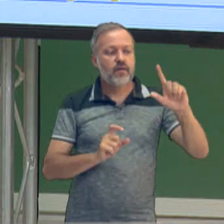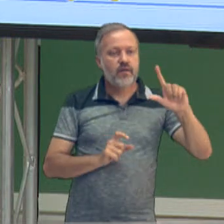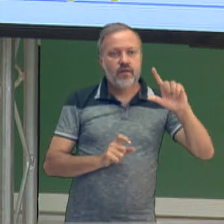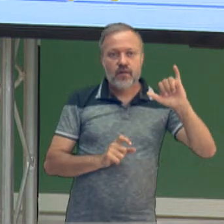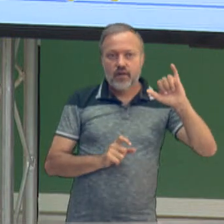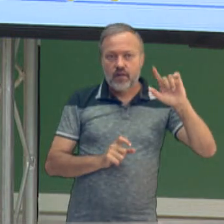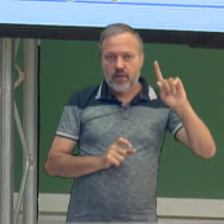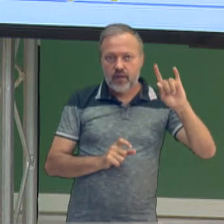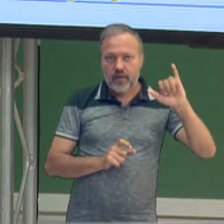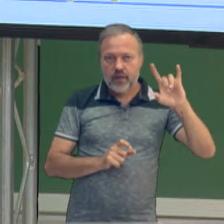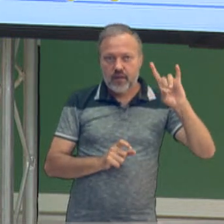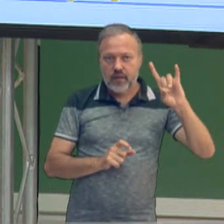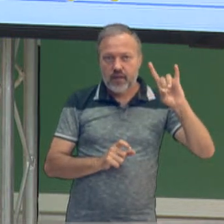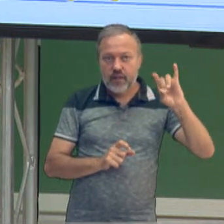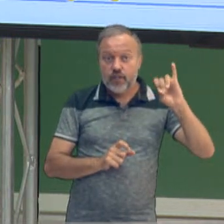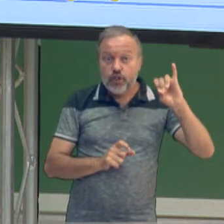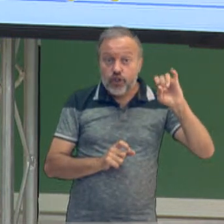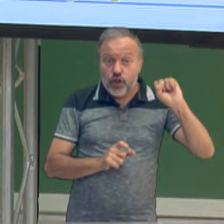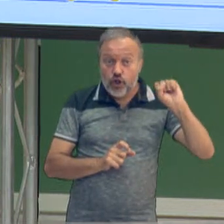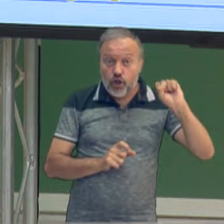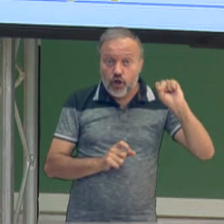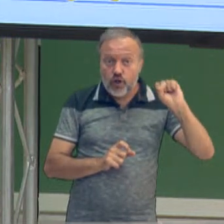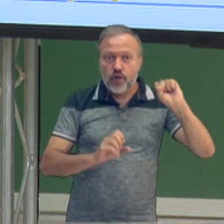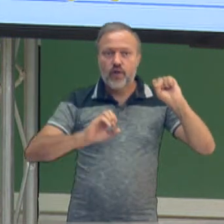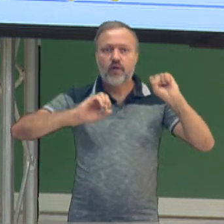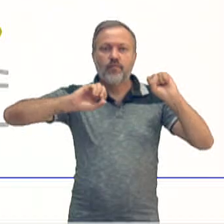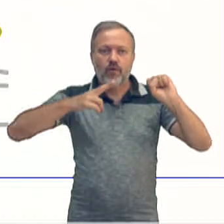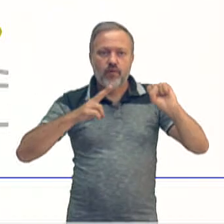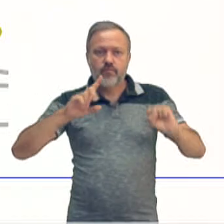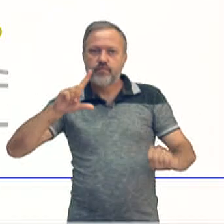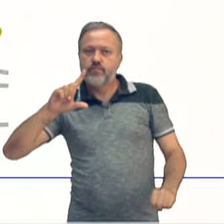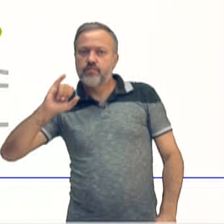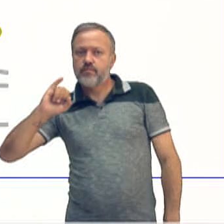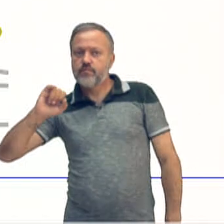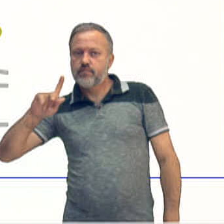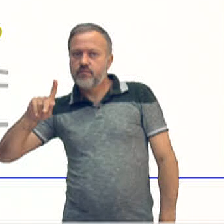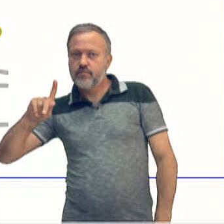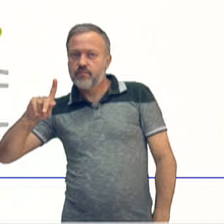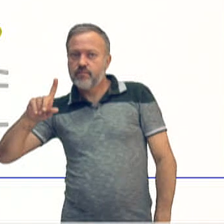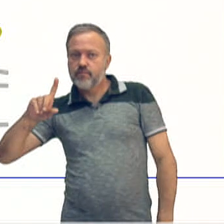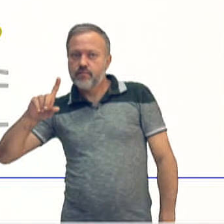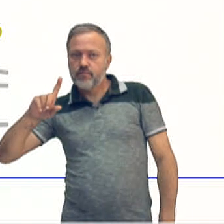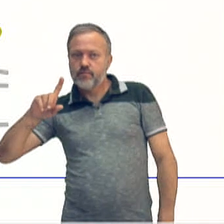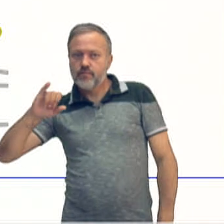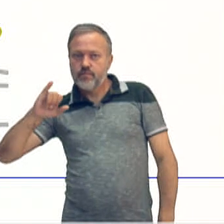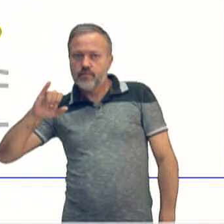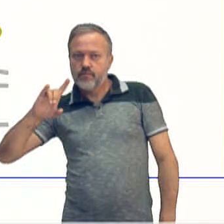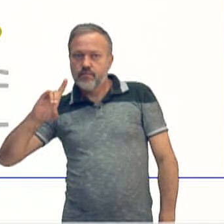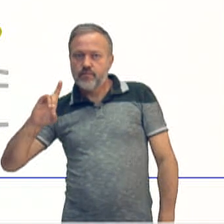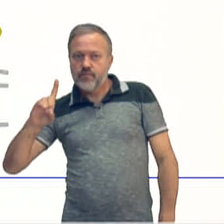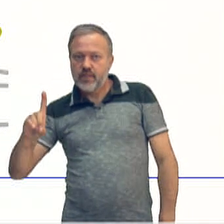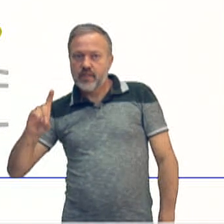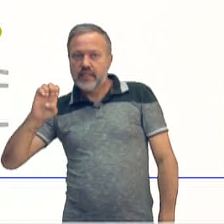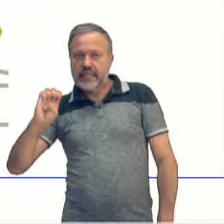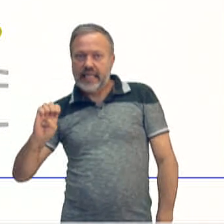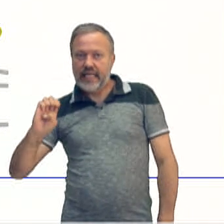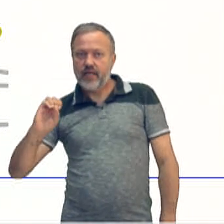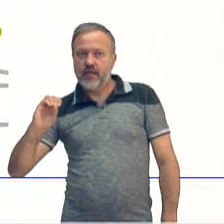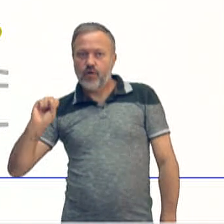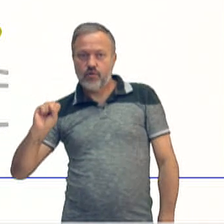formas são válidas, ok? Principal característica, são insolúveis em água. Por quê? Porque eles são